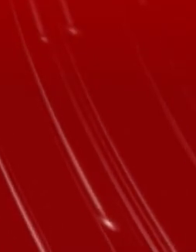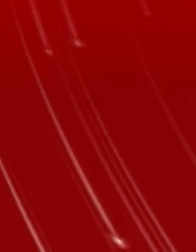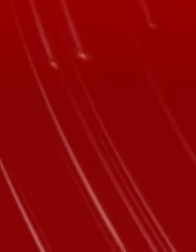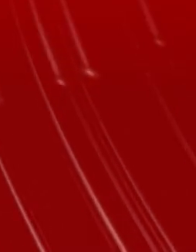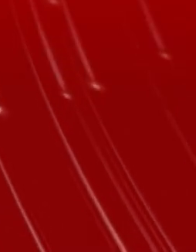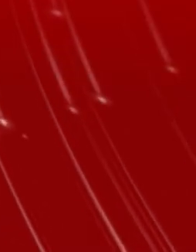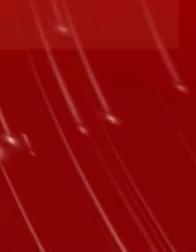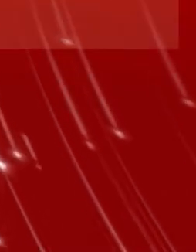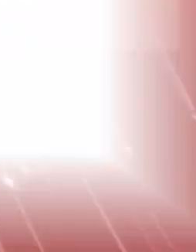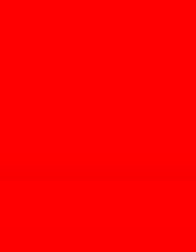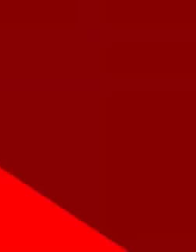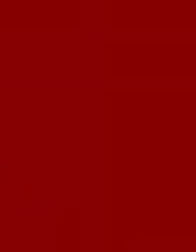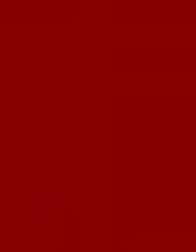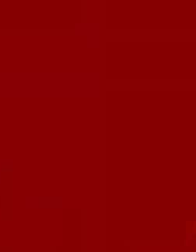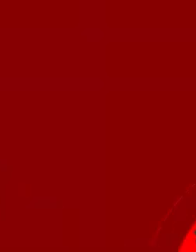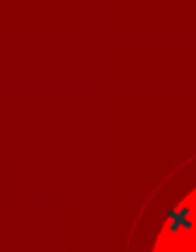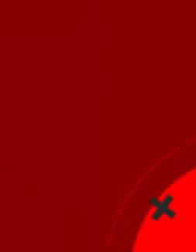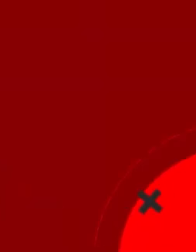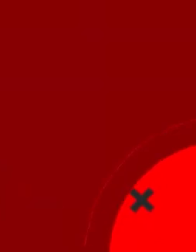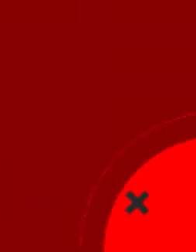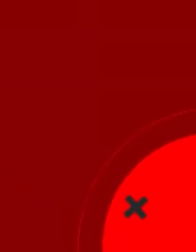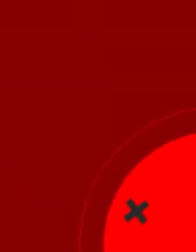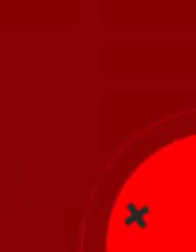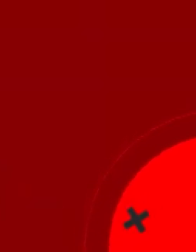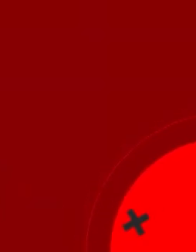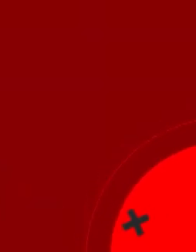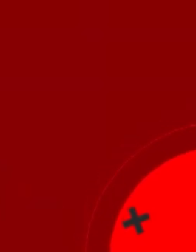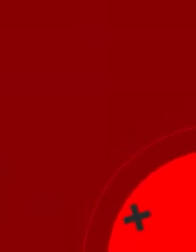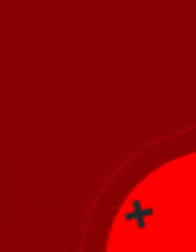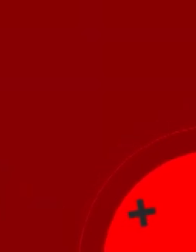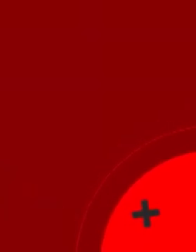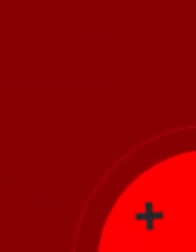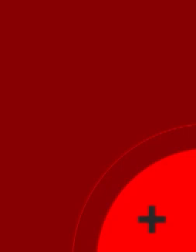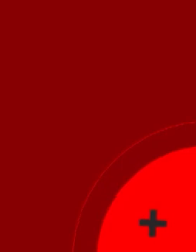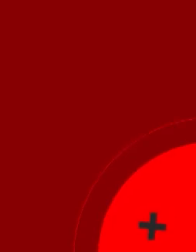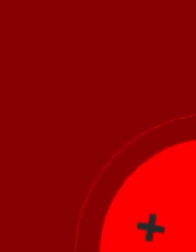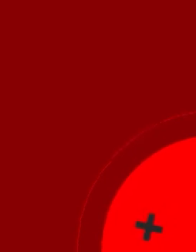programação. Então, acesse o nosso canal.